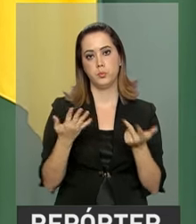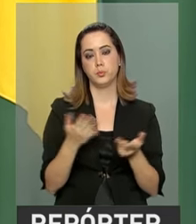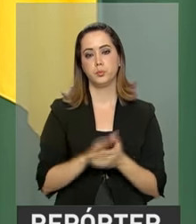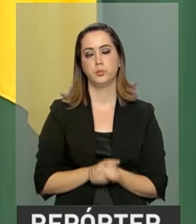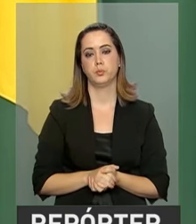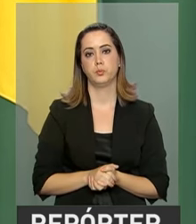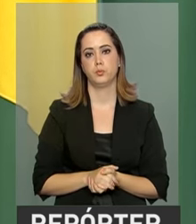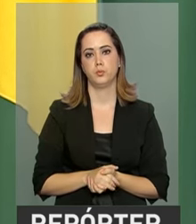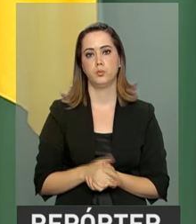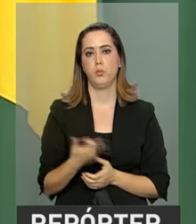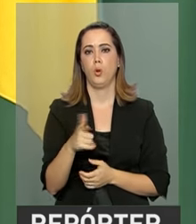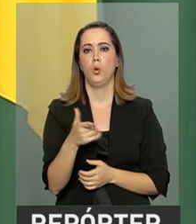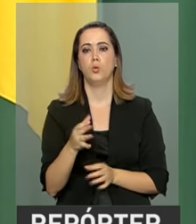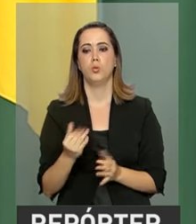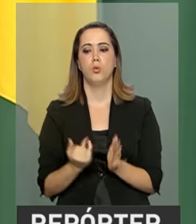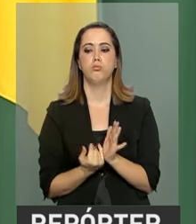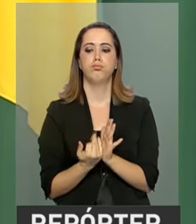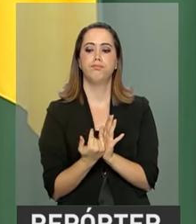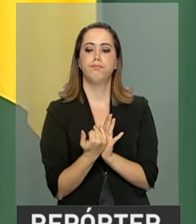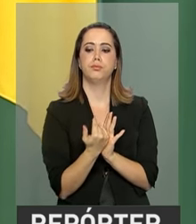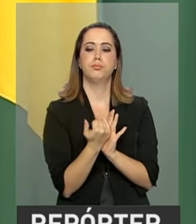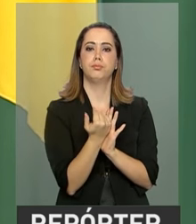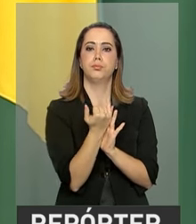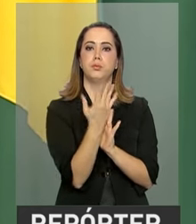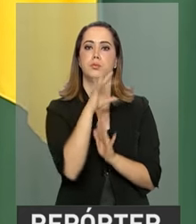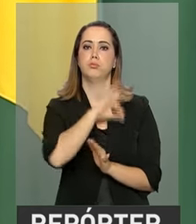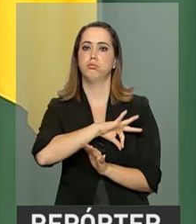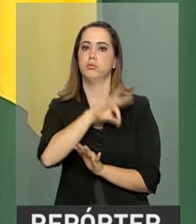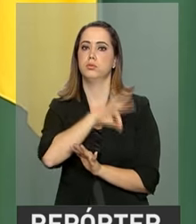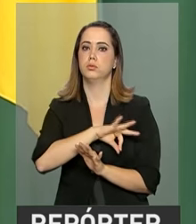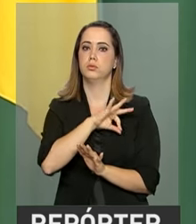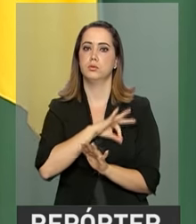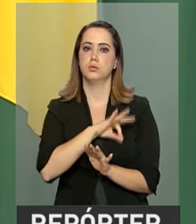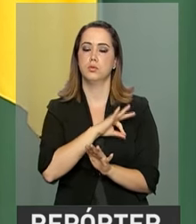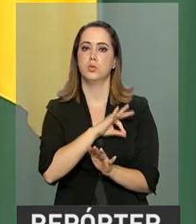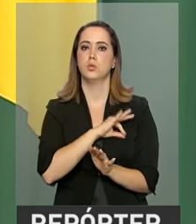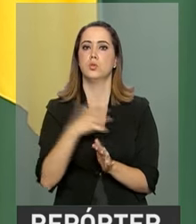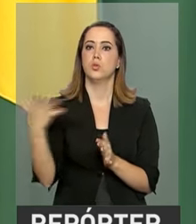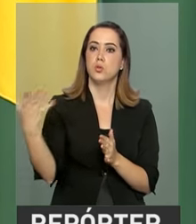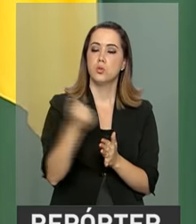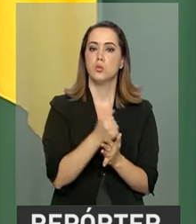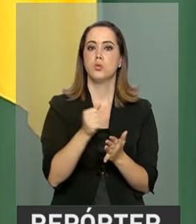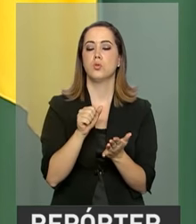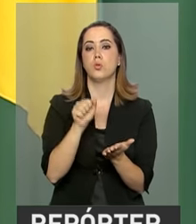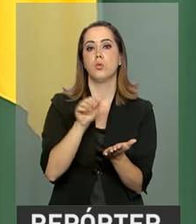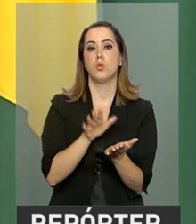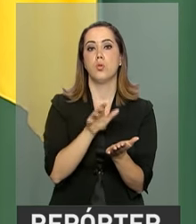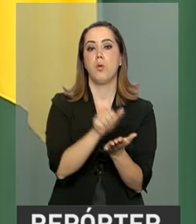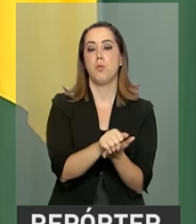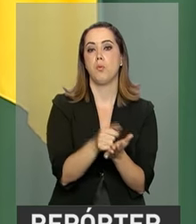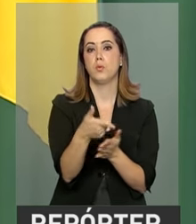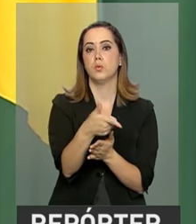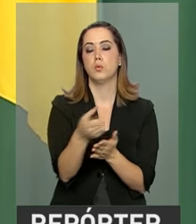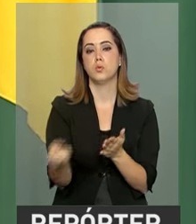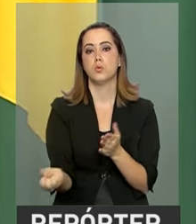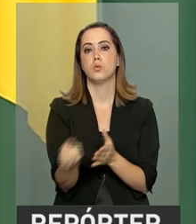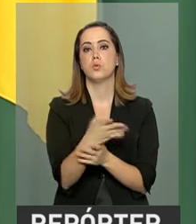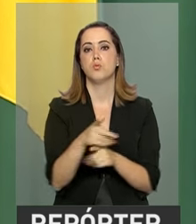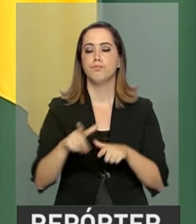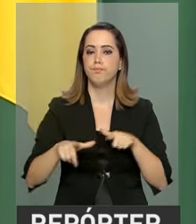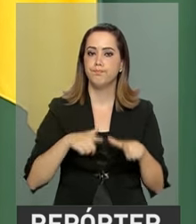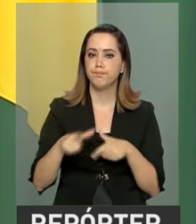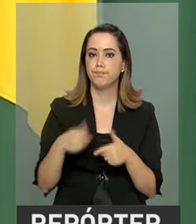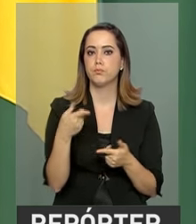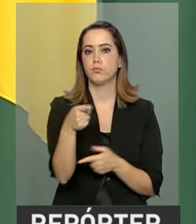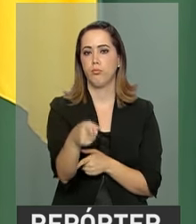Não poderia haver aumentos, promoções, admissões, etc., uma série de restrições. Ora bem,